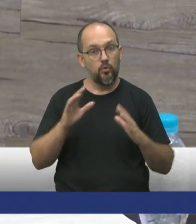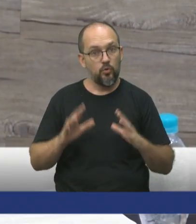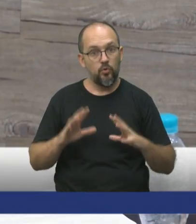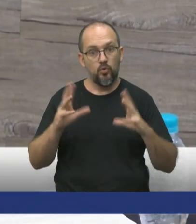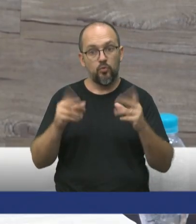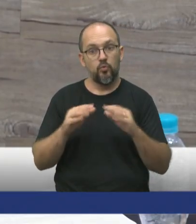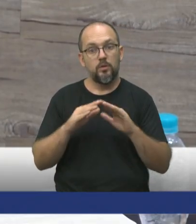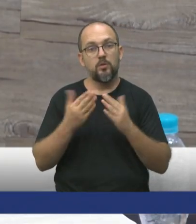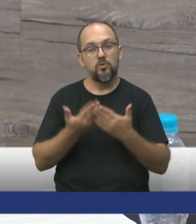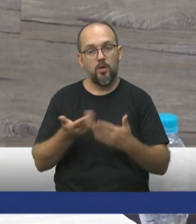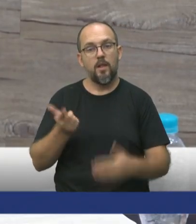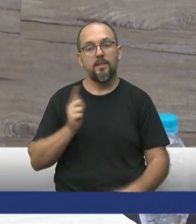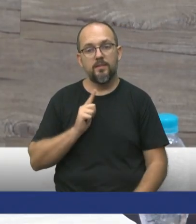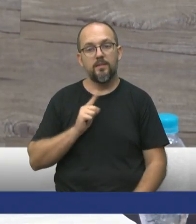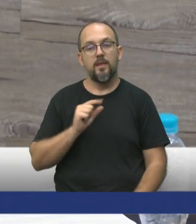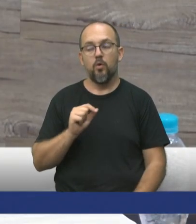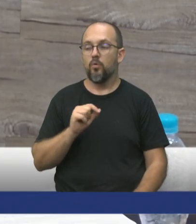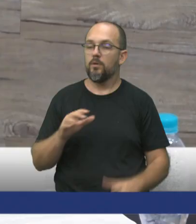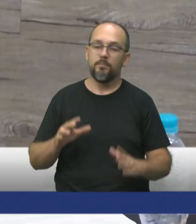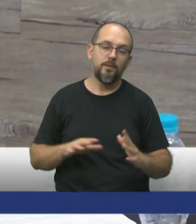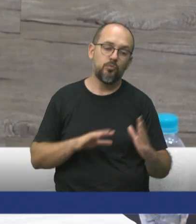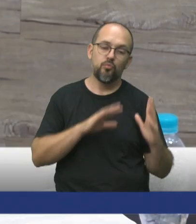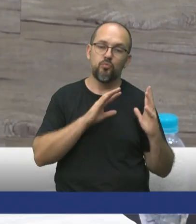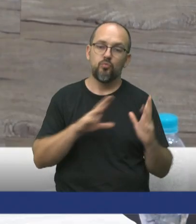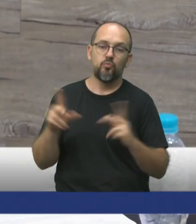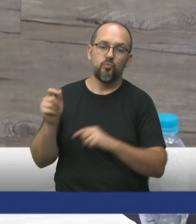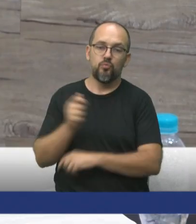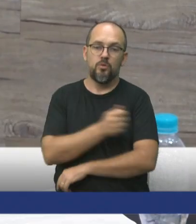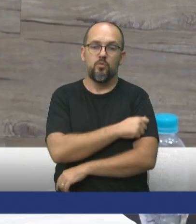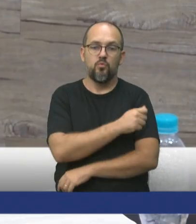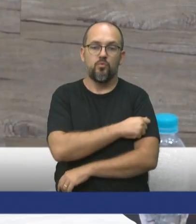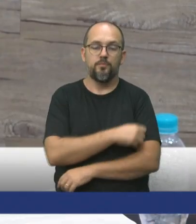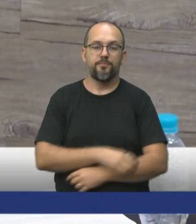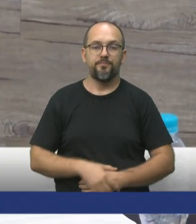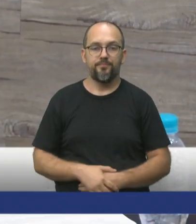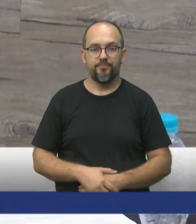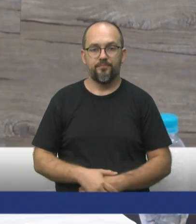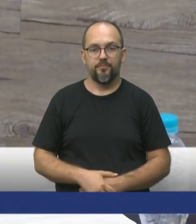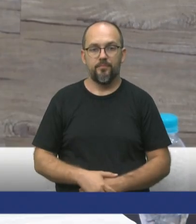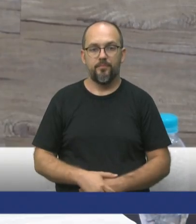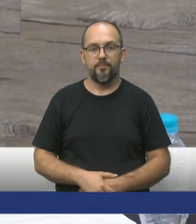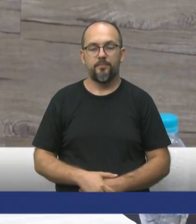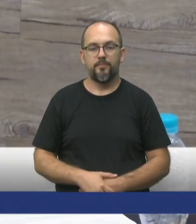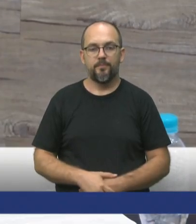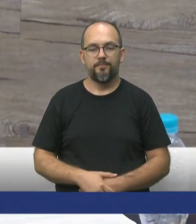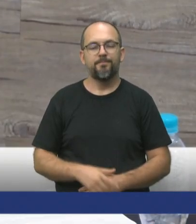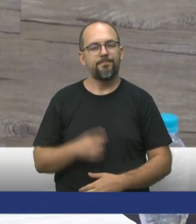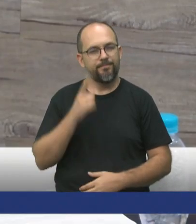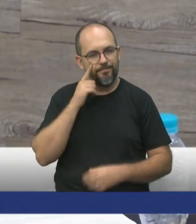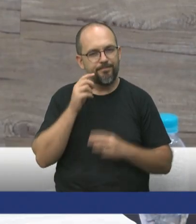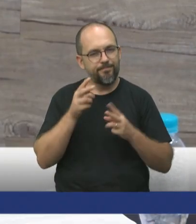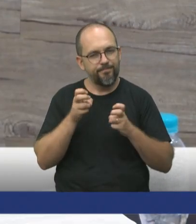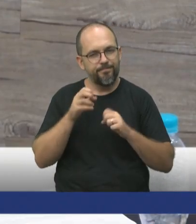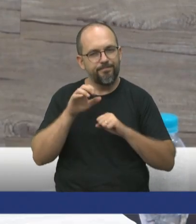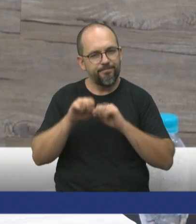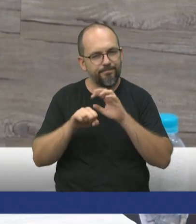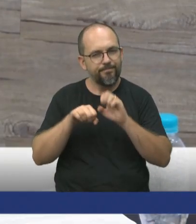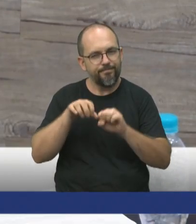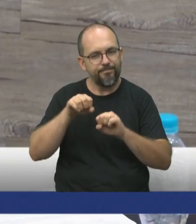escola tem para com todos os seus alunos. Então, em última instância, a gente vai percebendo